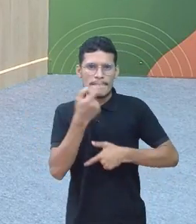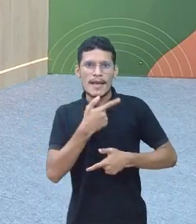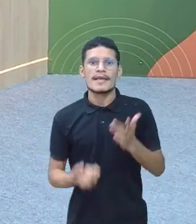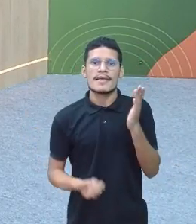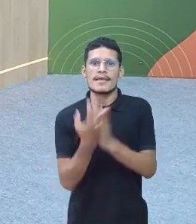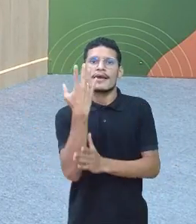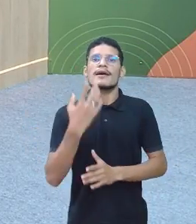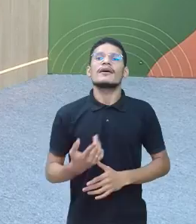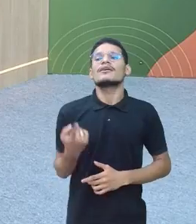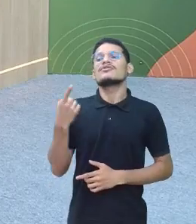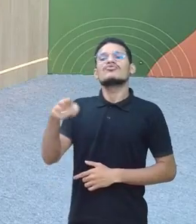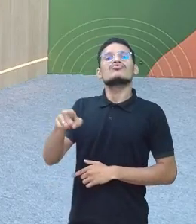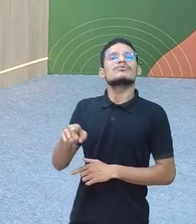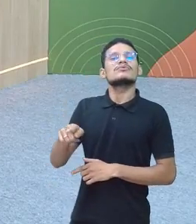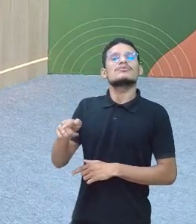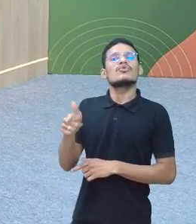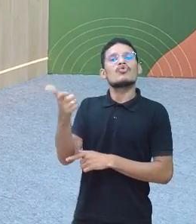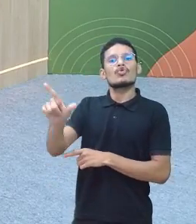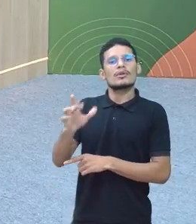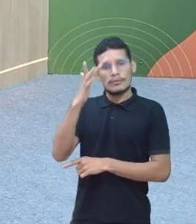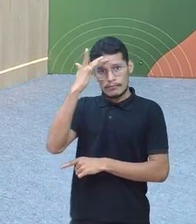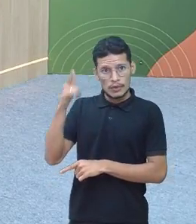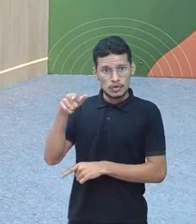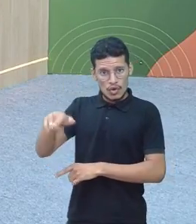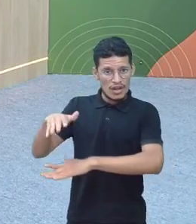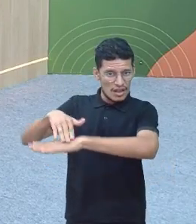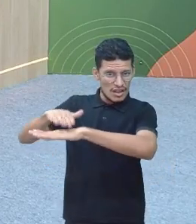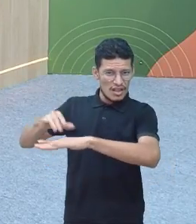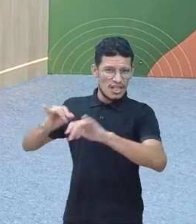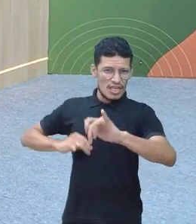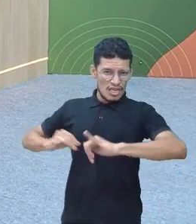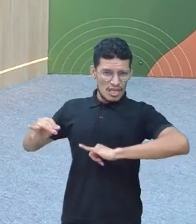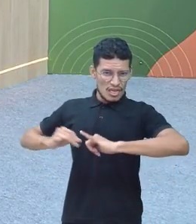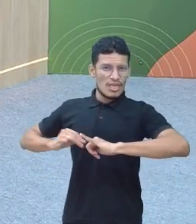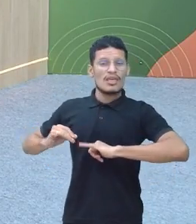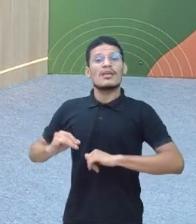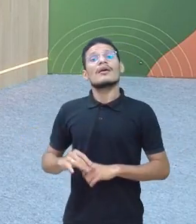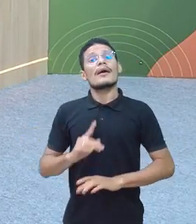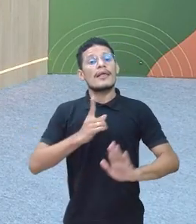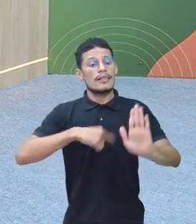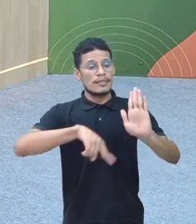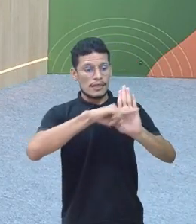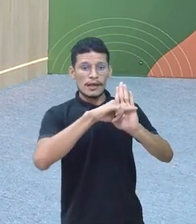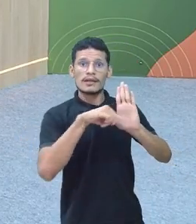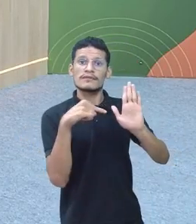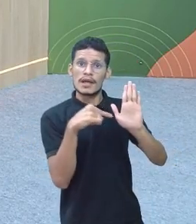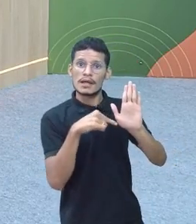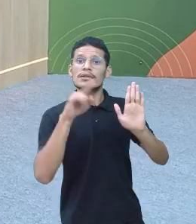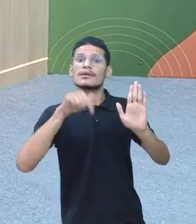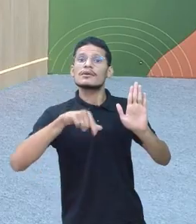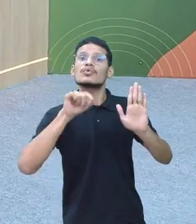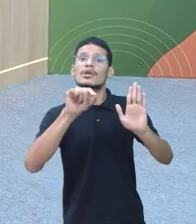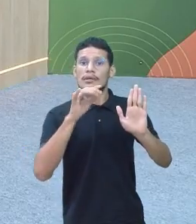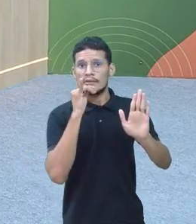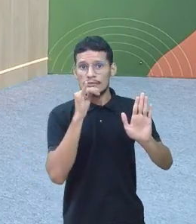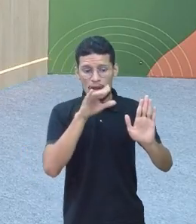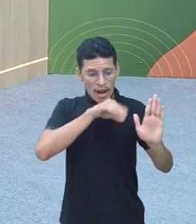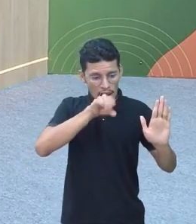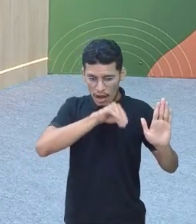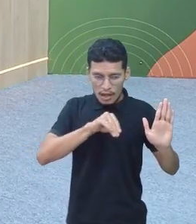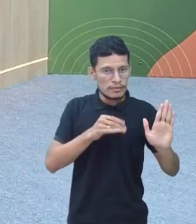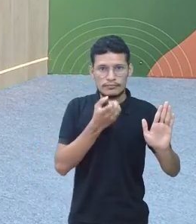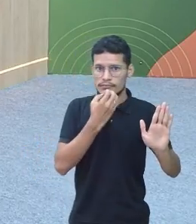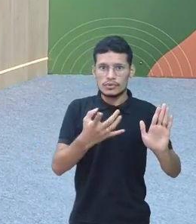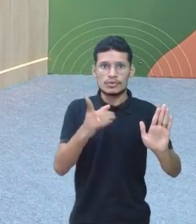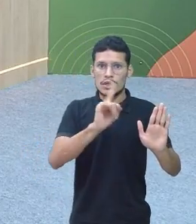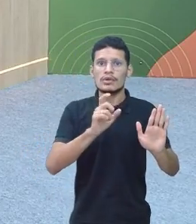da desgraça do que está acontecendo no nosso dia a dia. Então, a negatividade, ela não funciona na oralidade, caso você